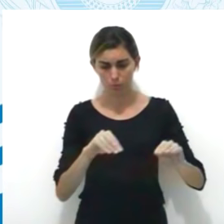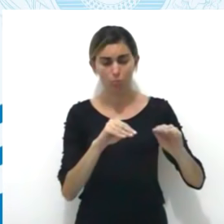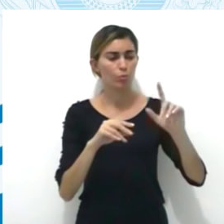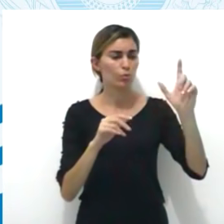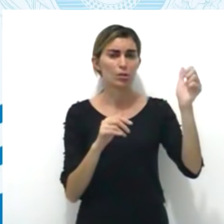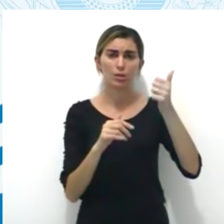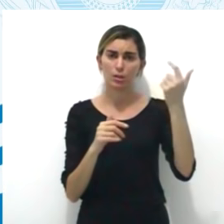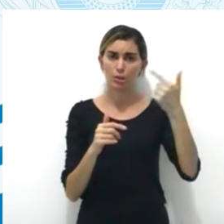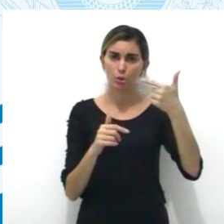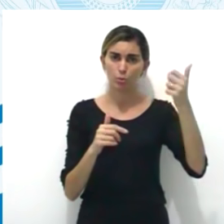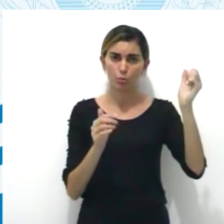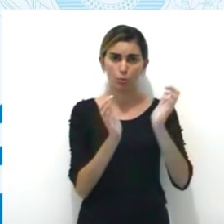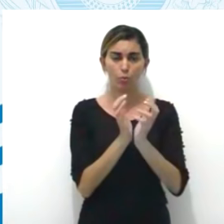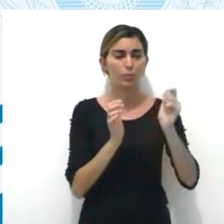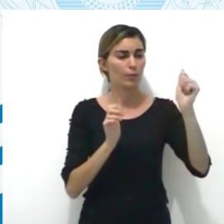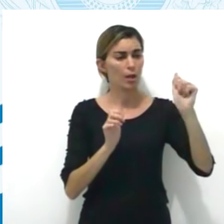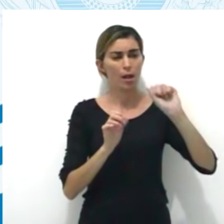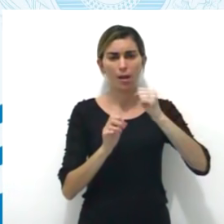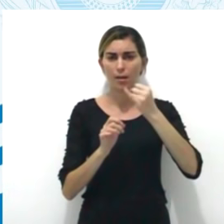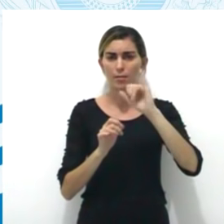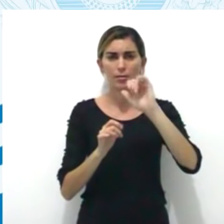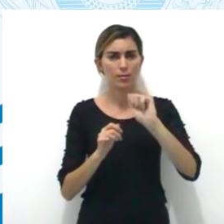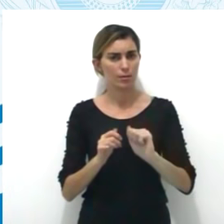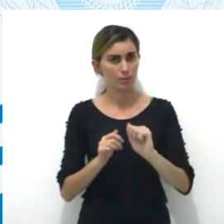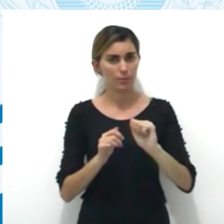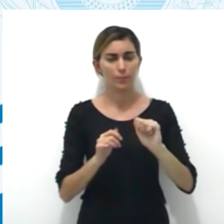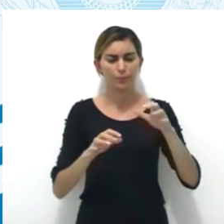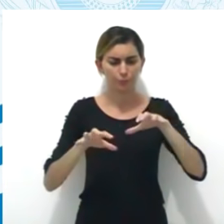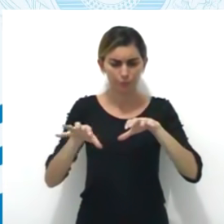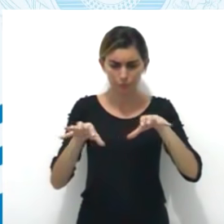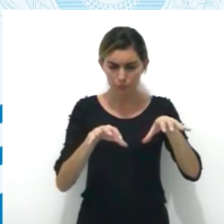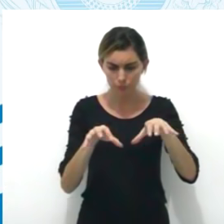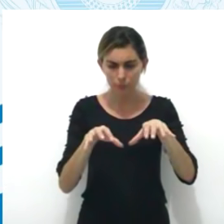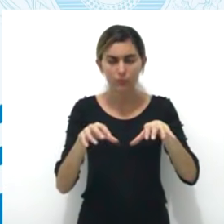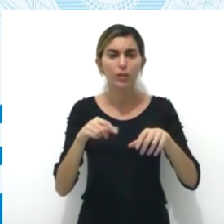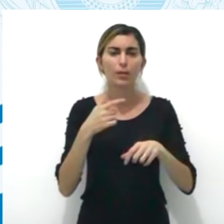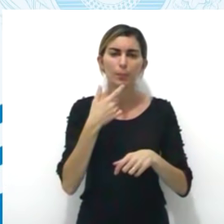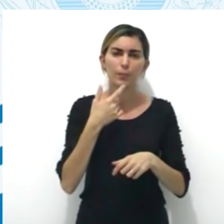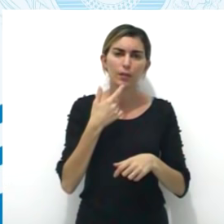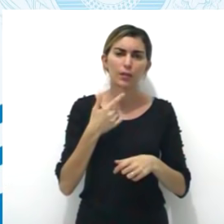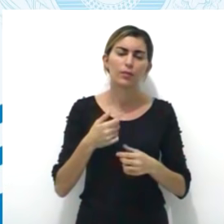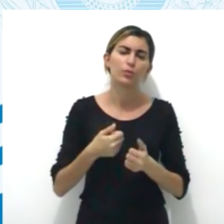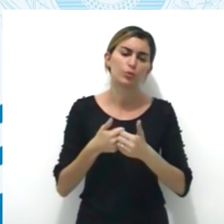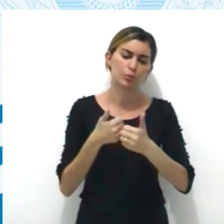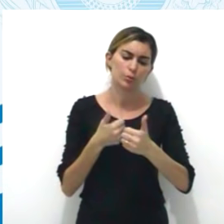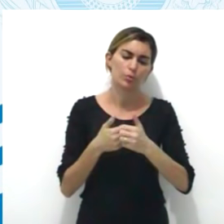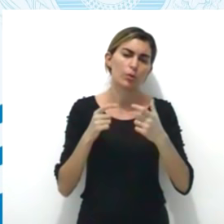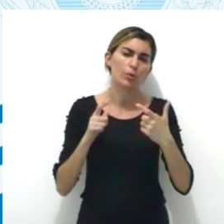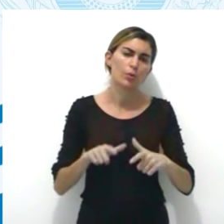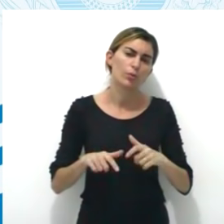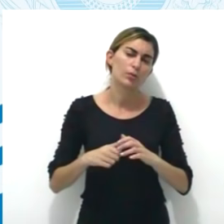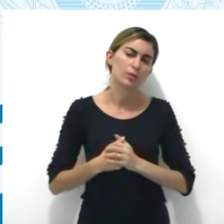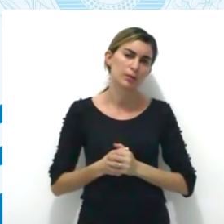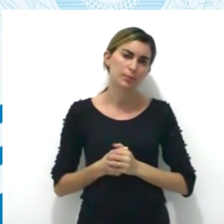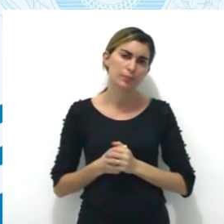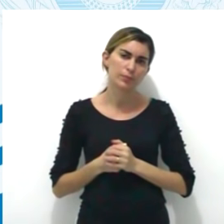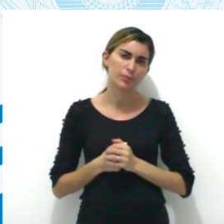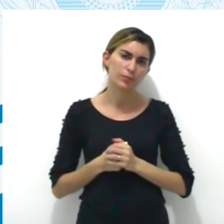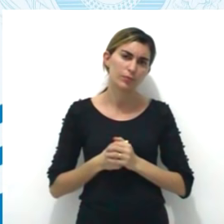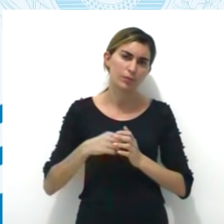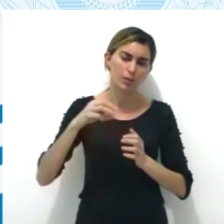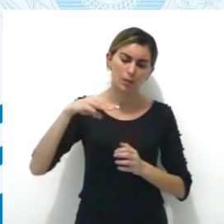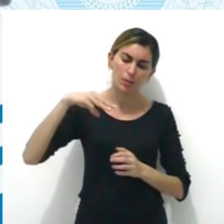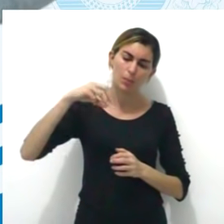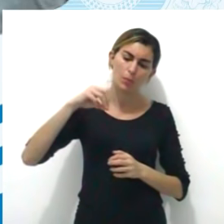África e o segundo grupo vindo da onde? Da Ásia. Regiões próximas aonde, pessoal? Próximas da onde?